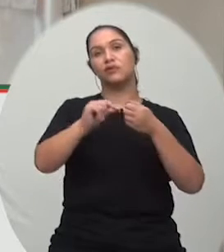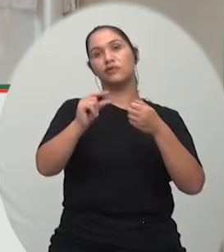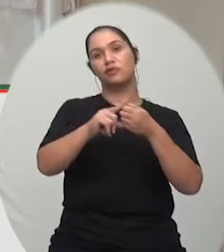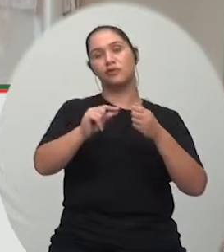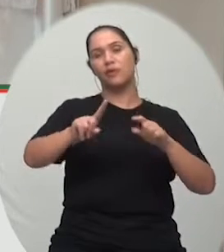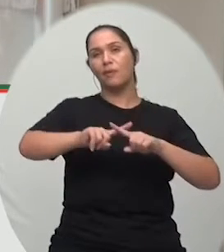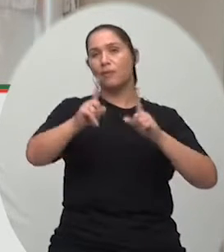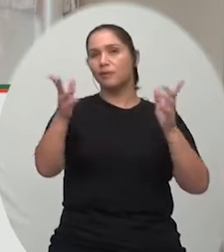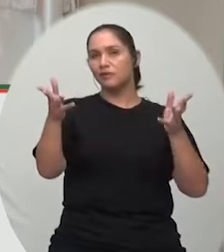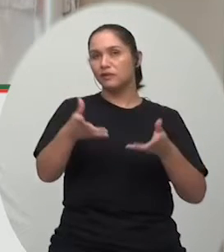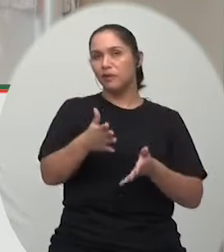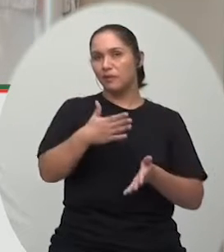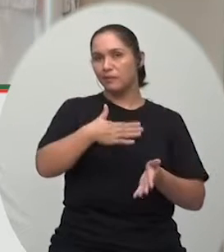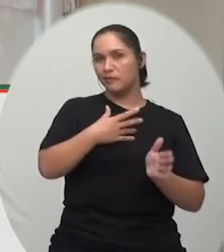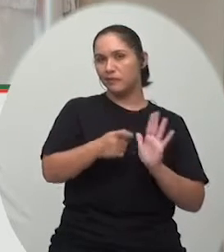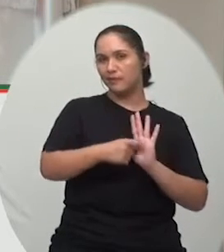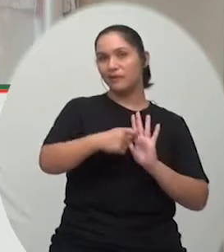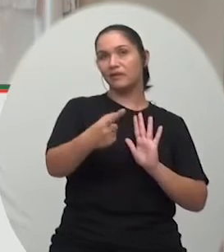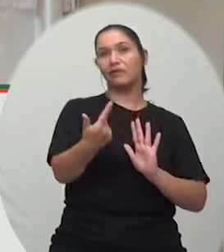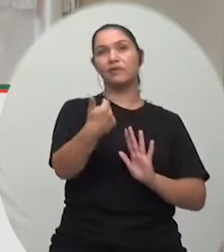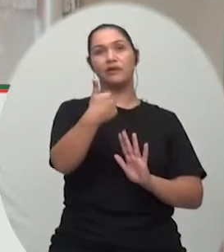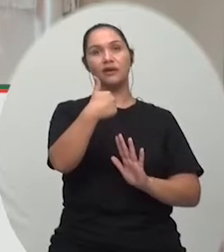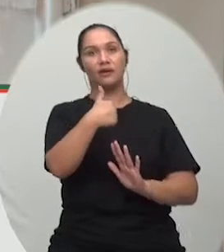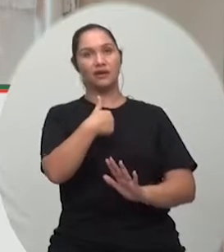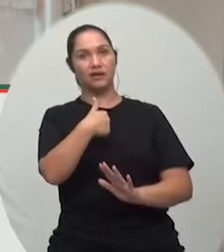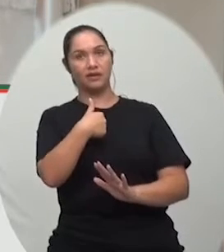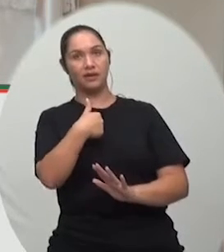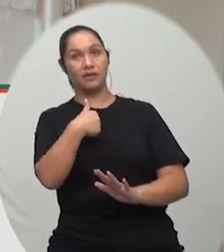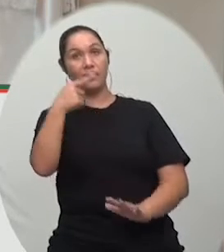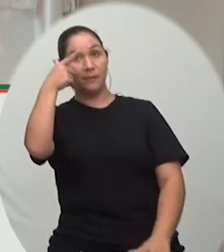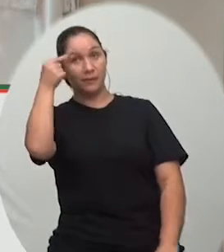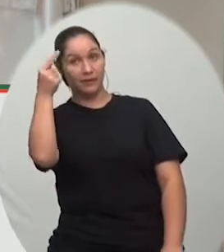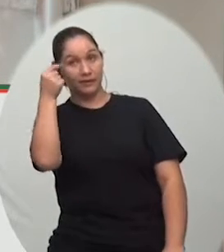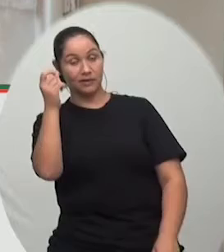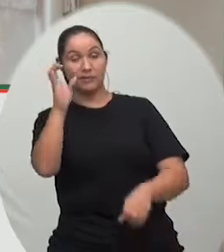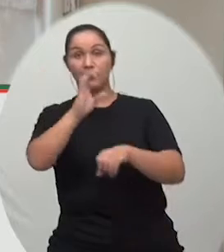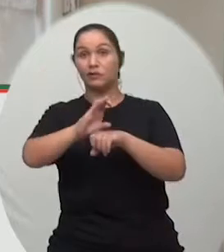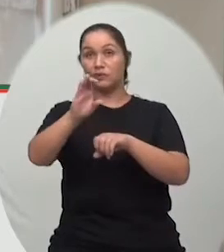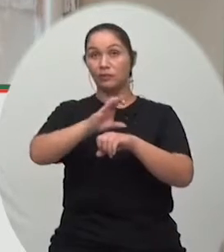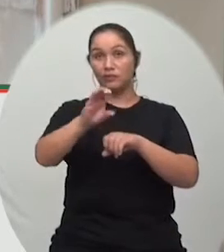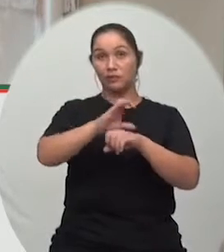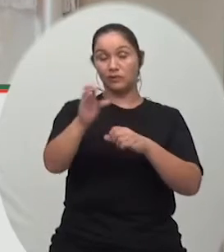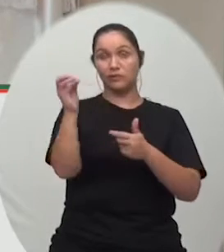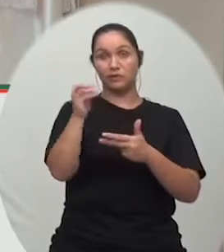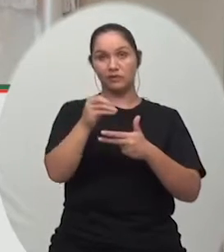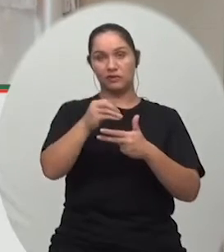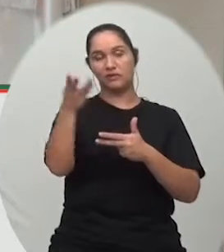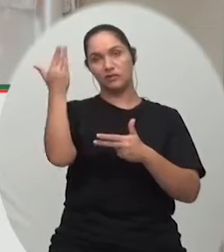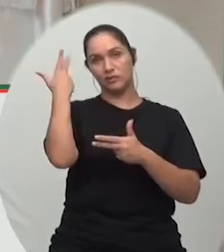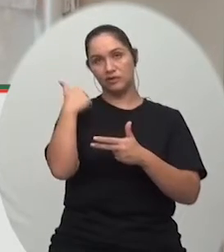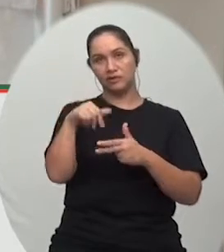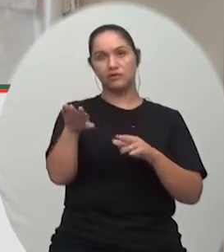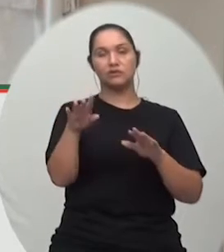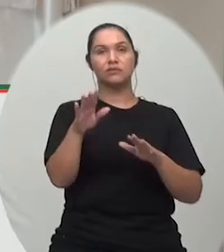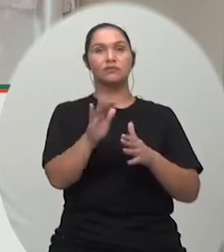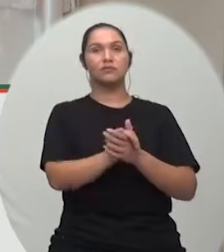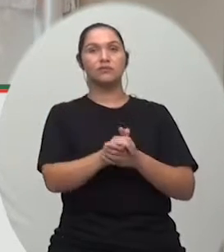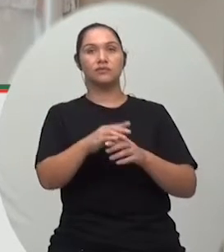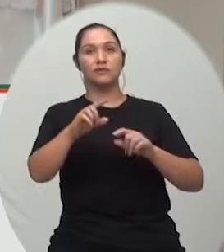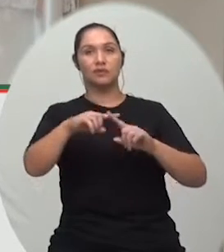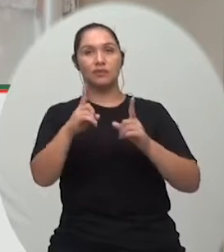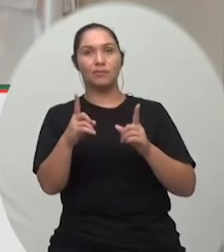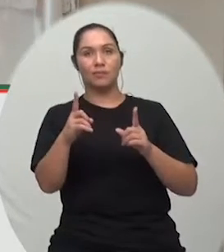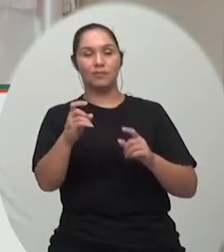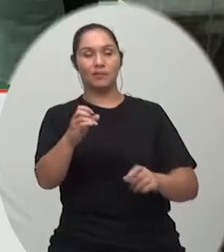na minha opinião, enquanto que eu já fui acadêmica de Direito do próprio curso da Unesc, é o canal direto com a